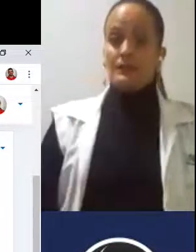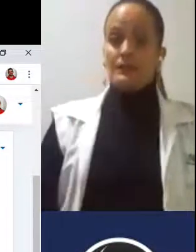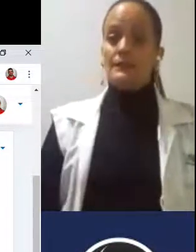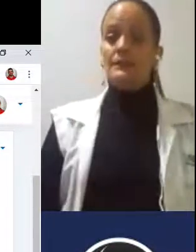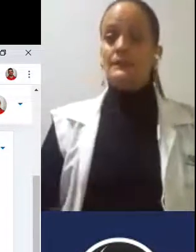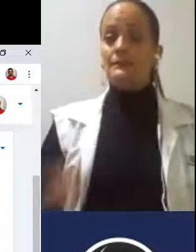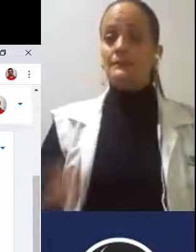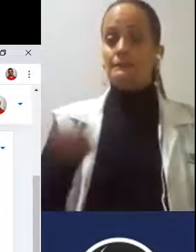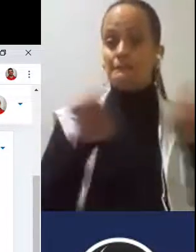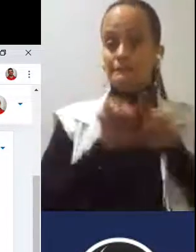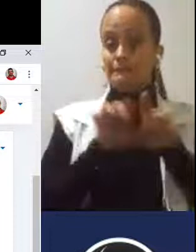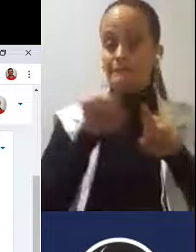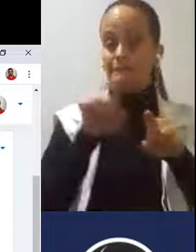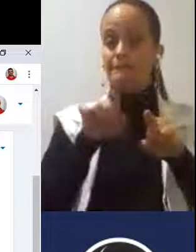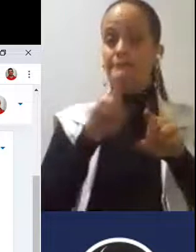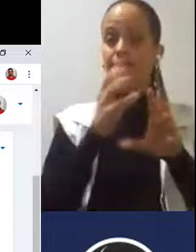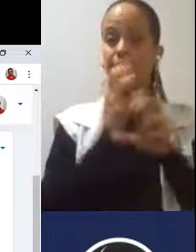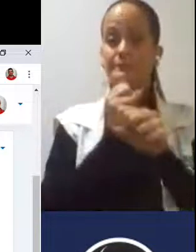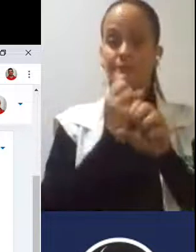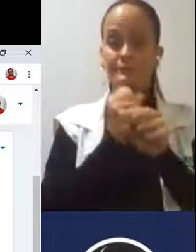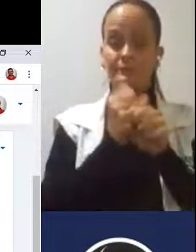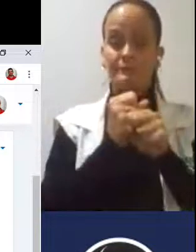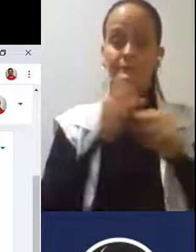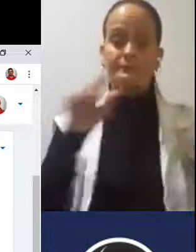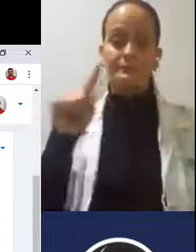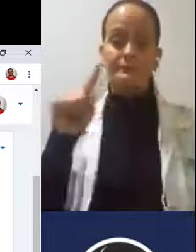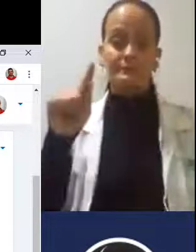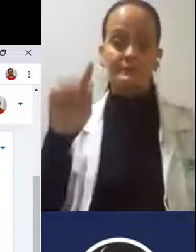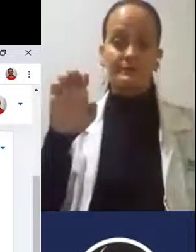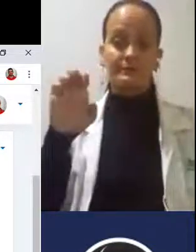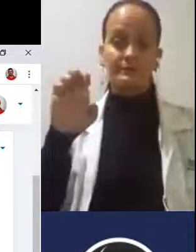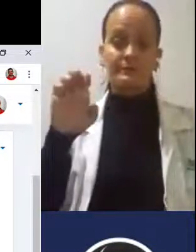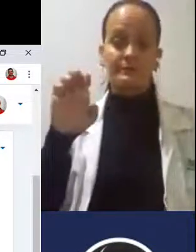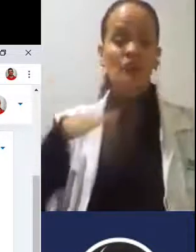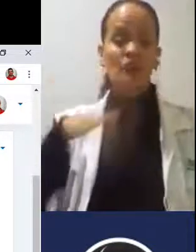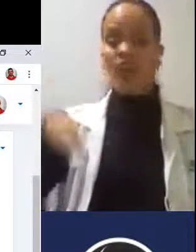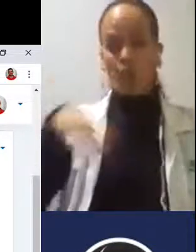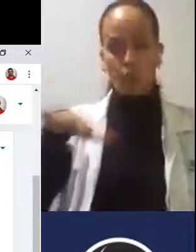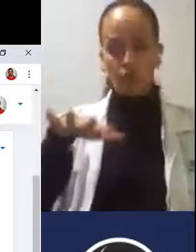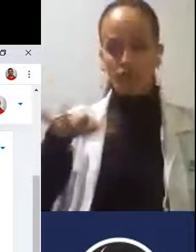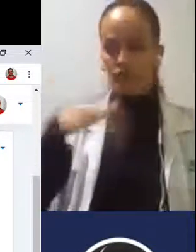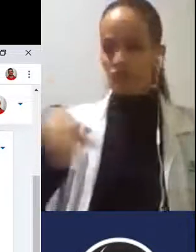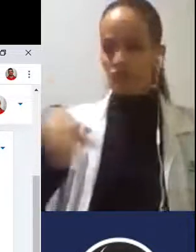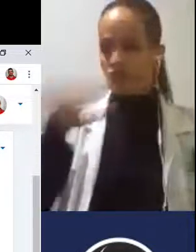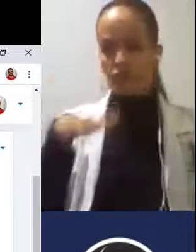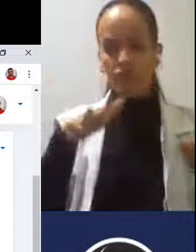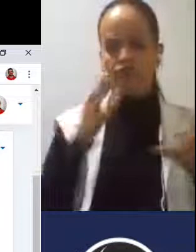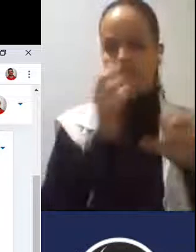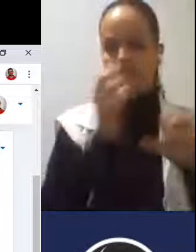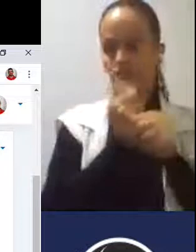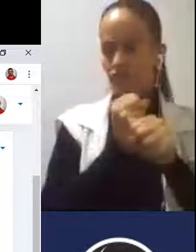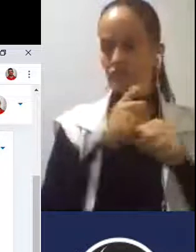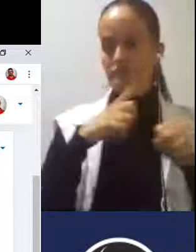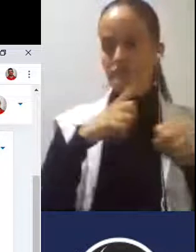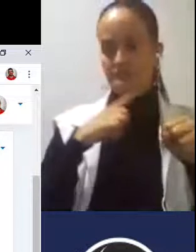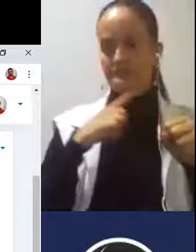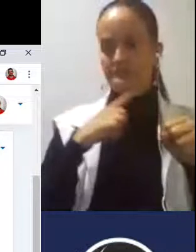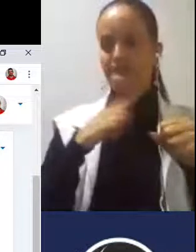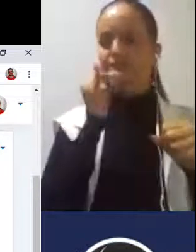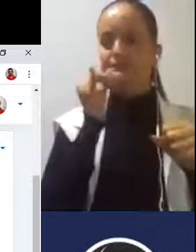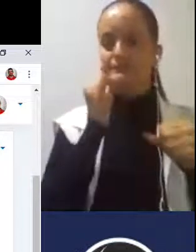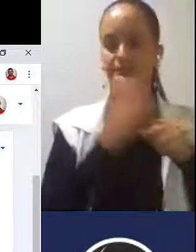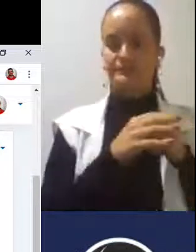Porque a gente pode ser que a gente tenha outros valores de resistência, certo? Então, aqui, por exemplo, ó, a gente tem